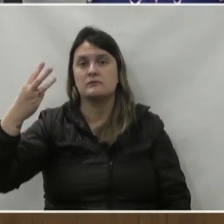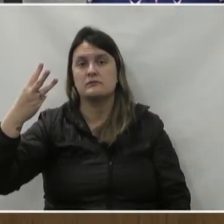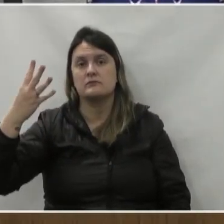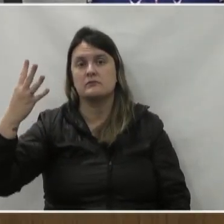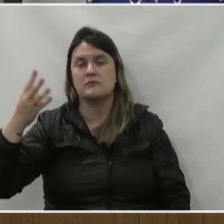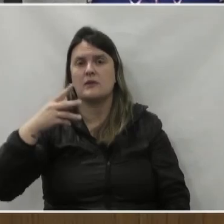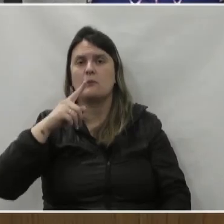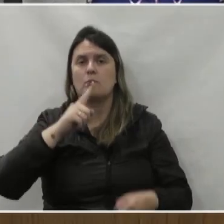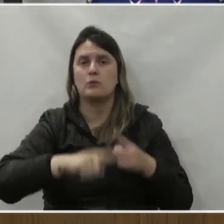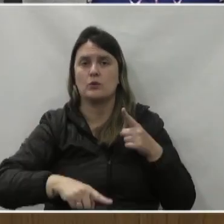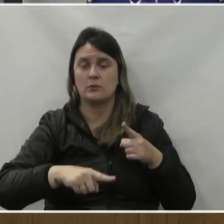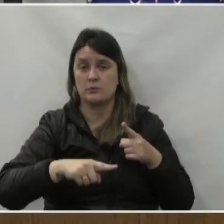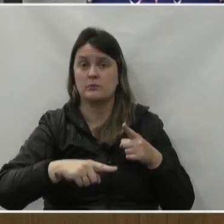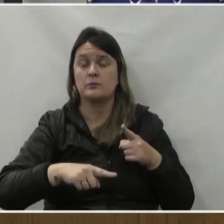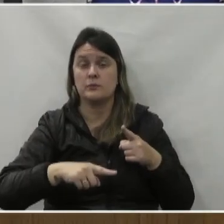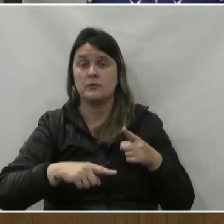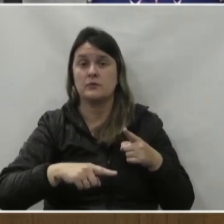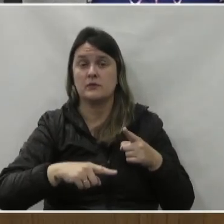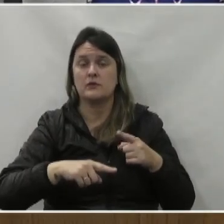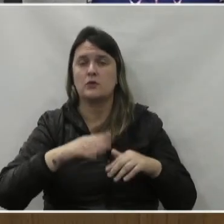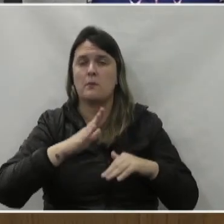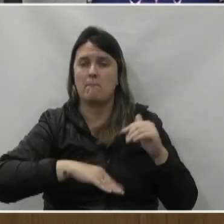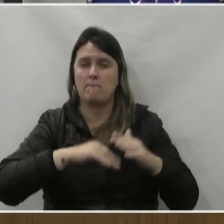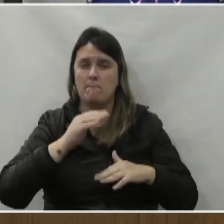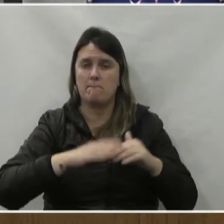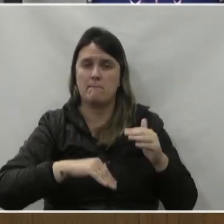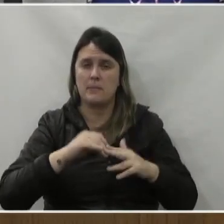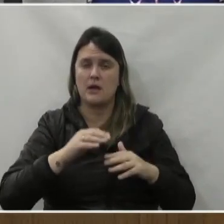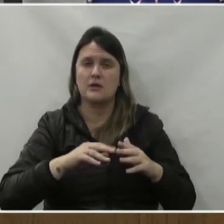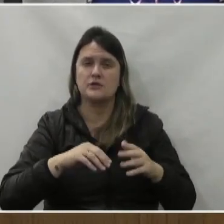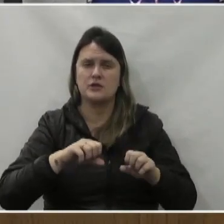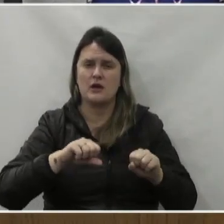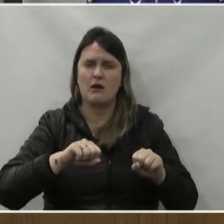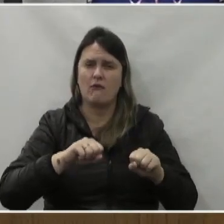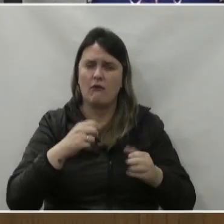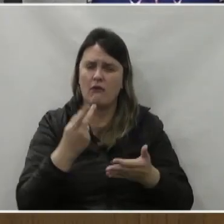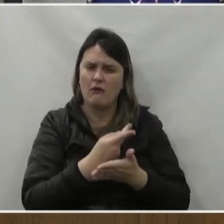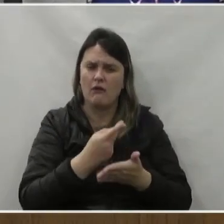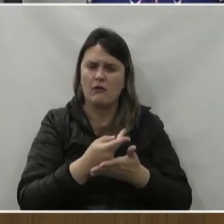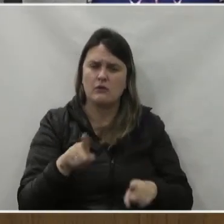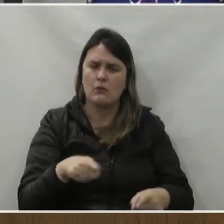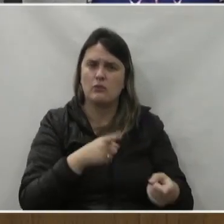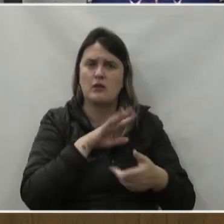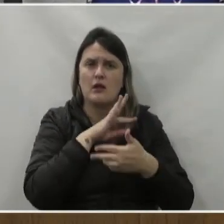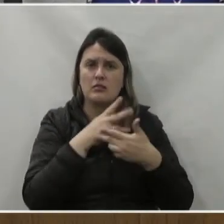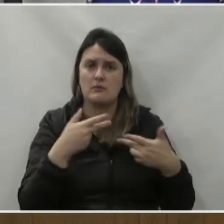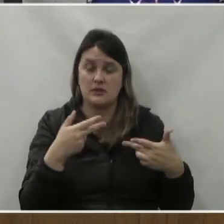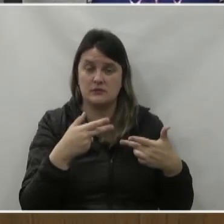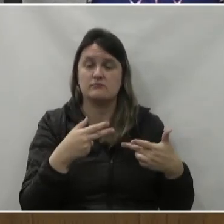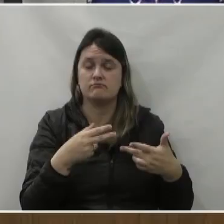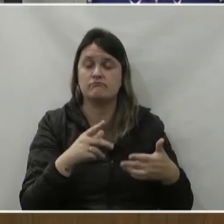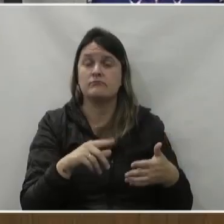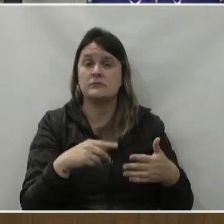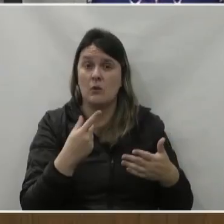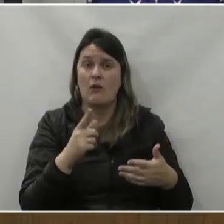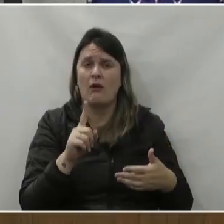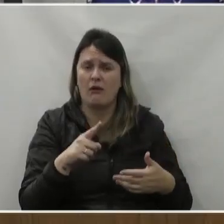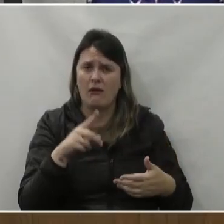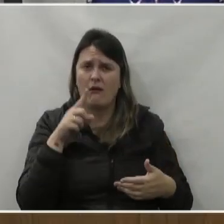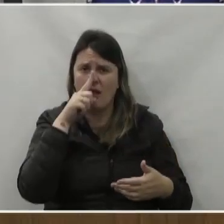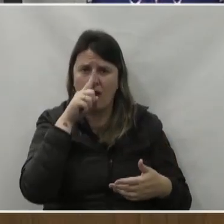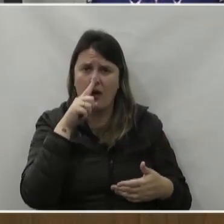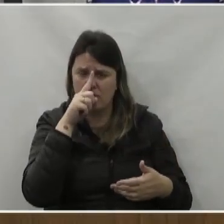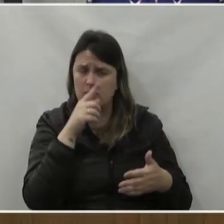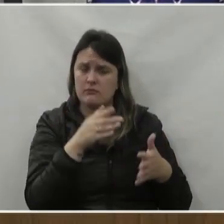24.645/1934, que proíbe práticas cruéis contra os animais. Diante da gravidade da situação, requer-se